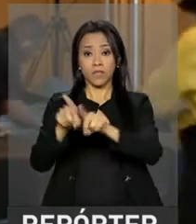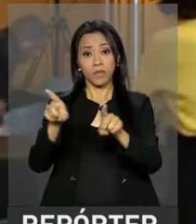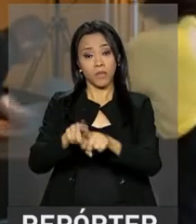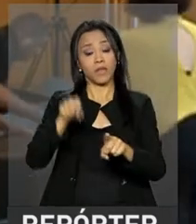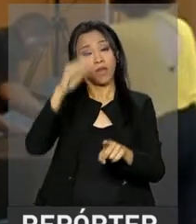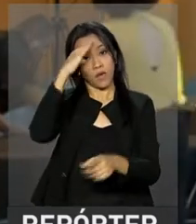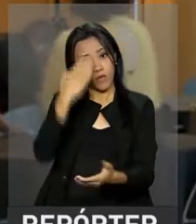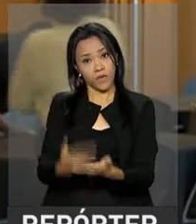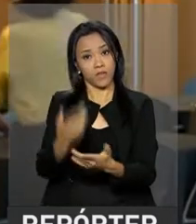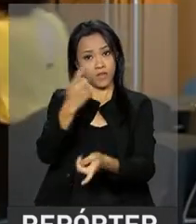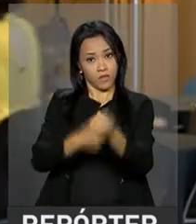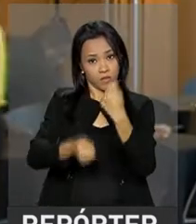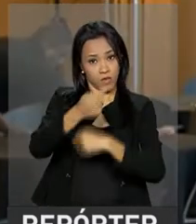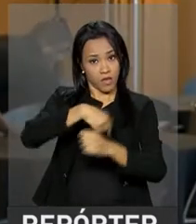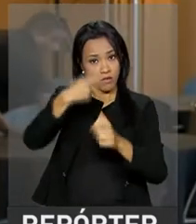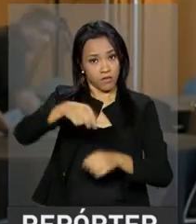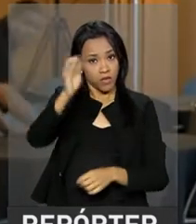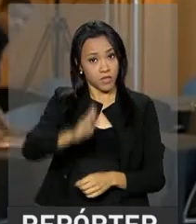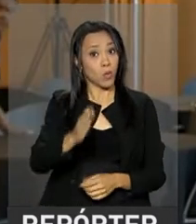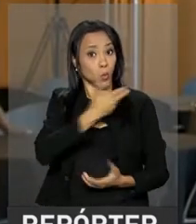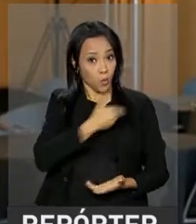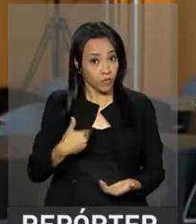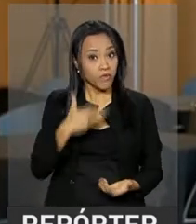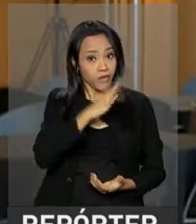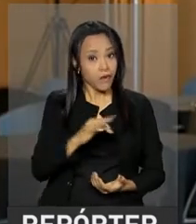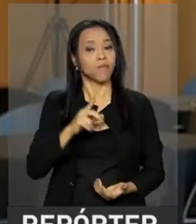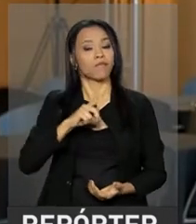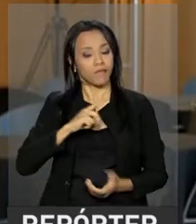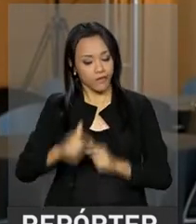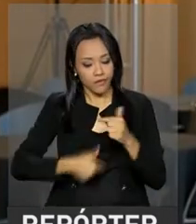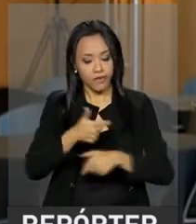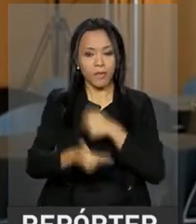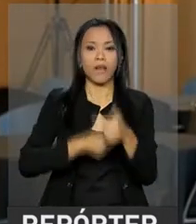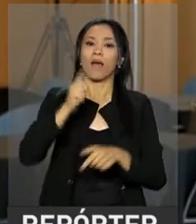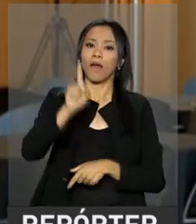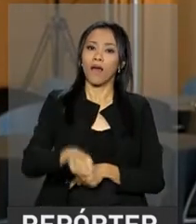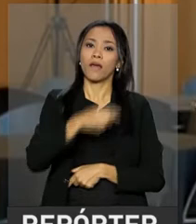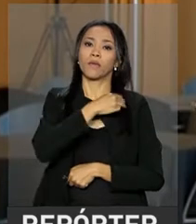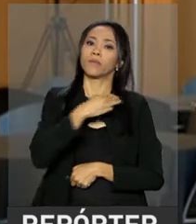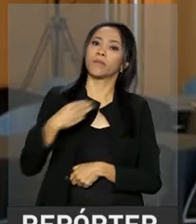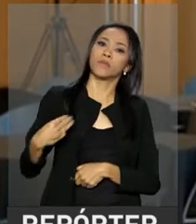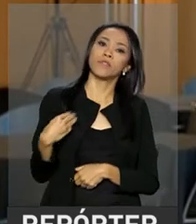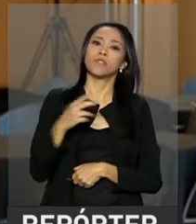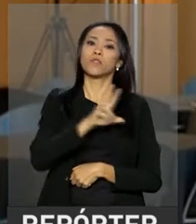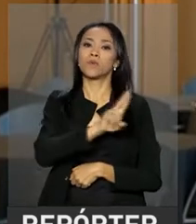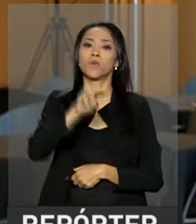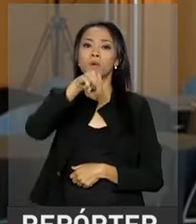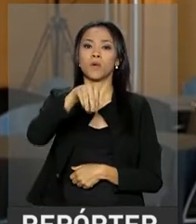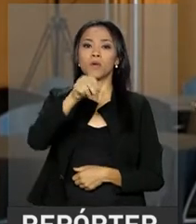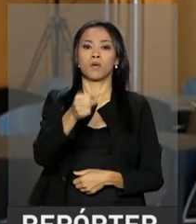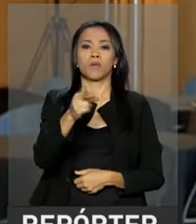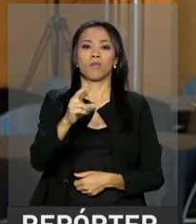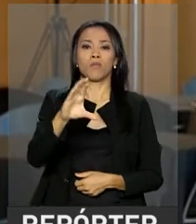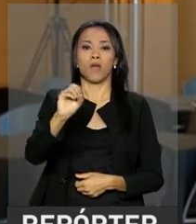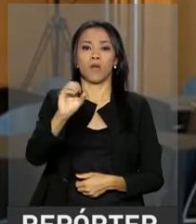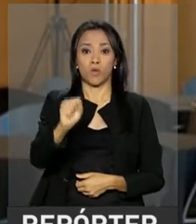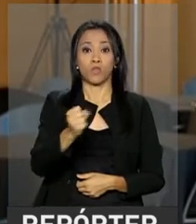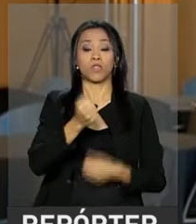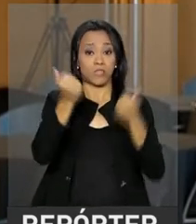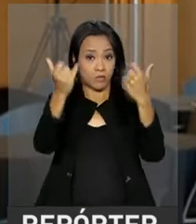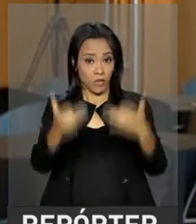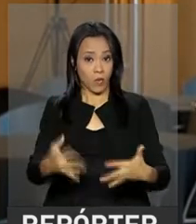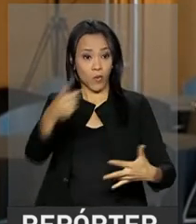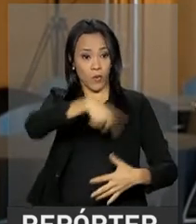nesse sentido, o governo federal tem trabalhado. Foi o que o ministro da Indústria, Comércio Exterior e Serviços, Marcos Pereira, disse a empresários do